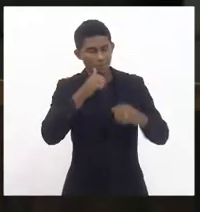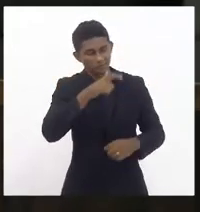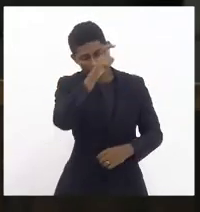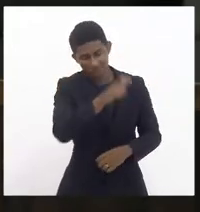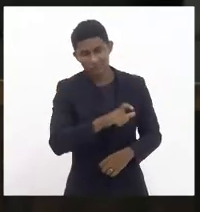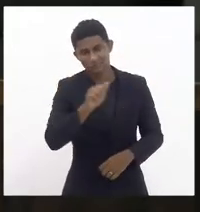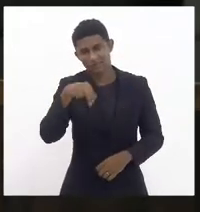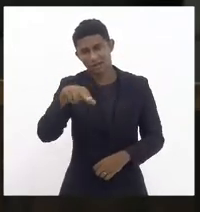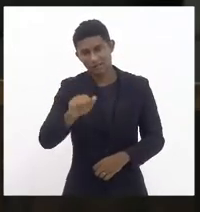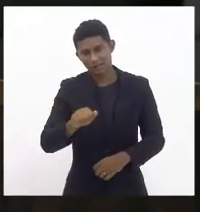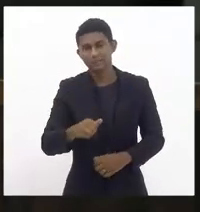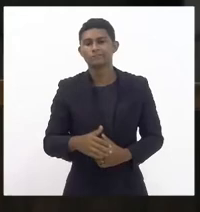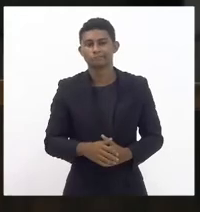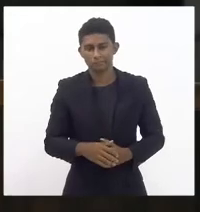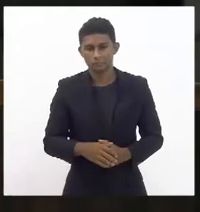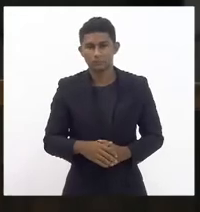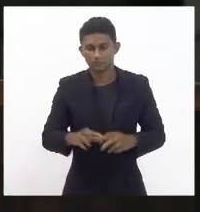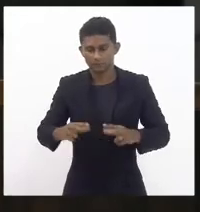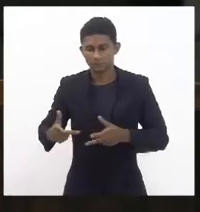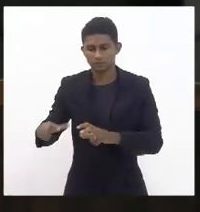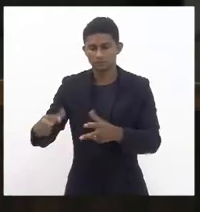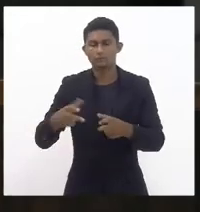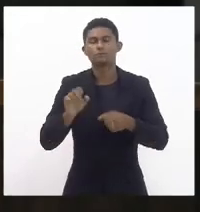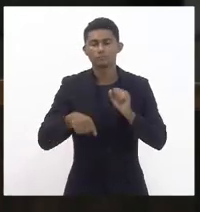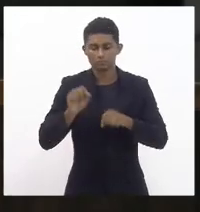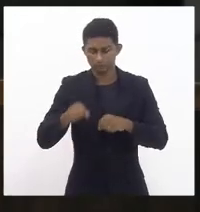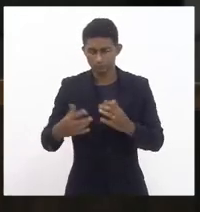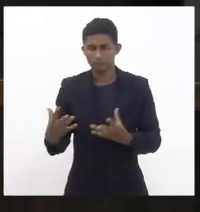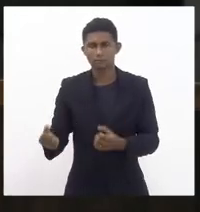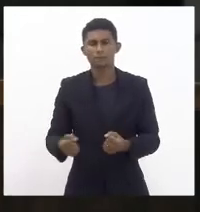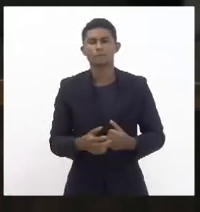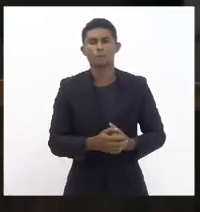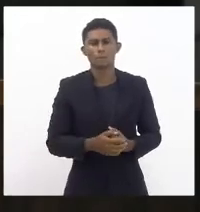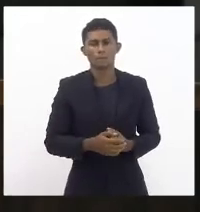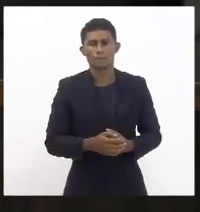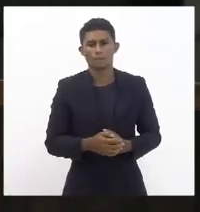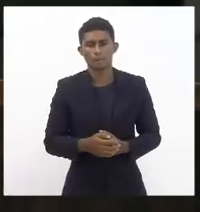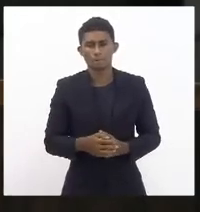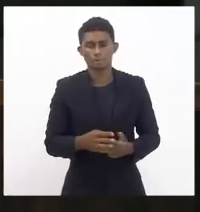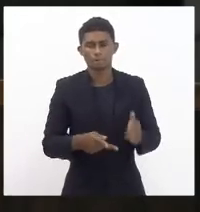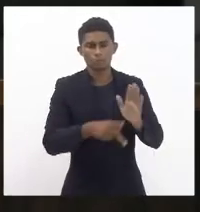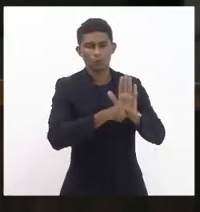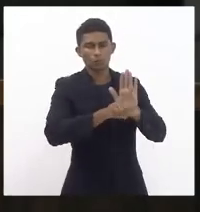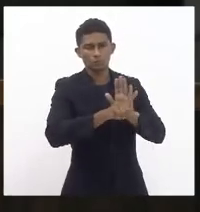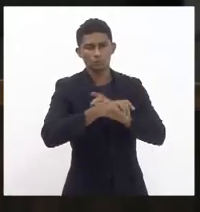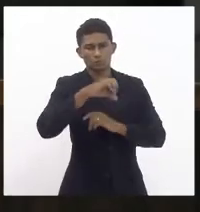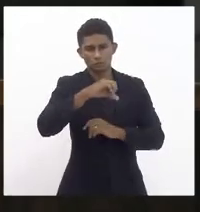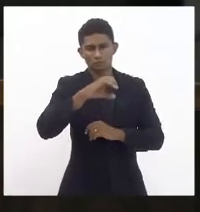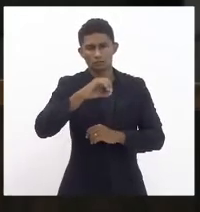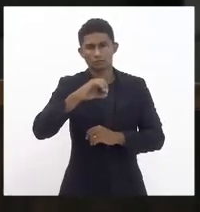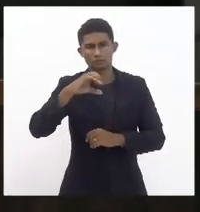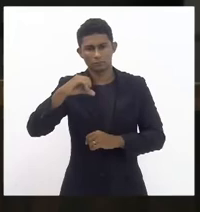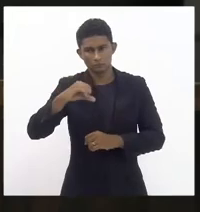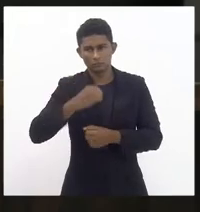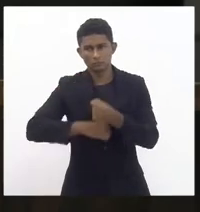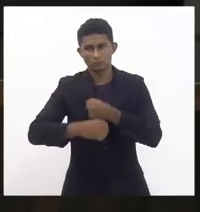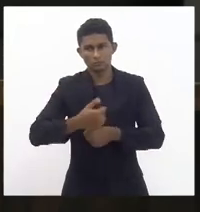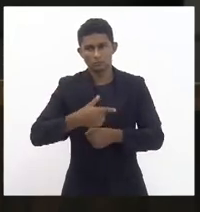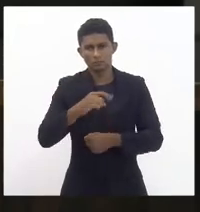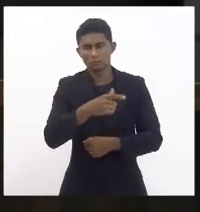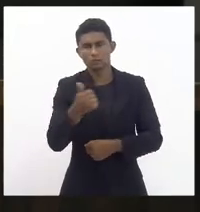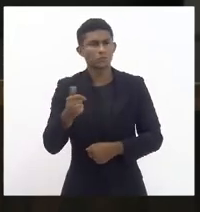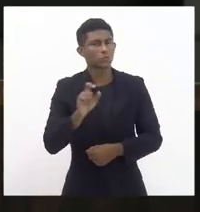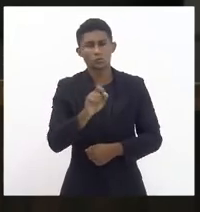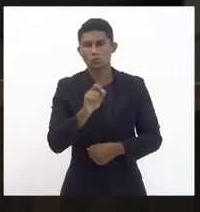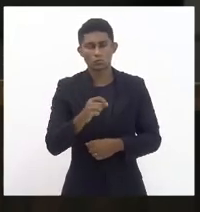Miranda parte da comissão de normas internas e proposições externas favorável estado Chico Machado olha a solução 9092 um de autoria deputada Renata